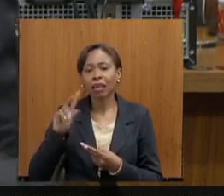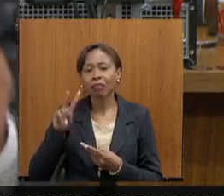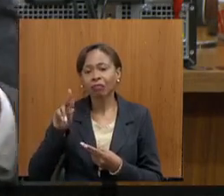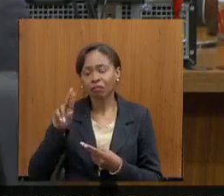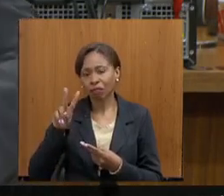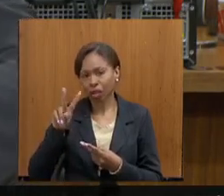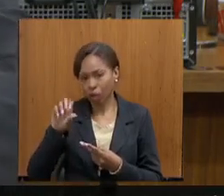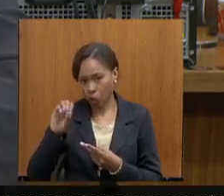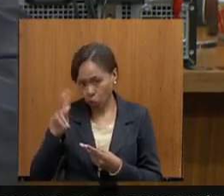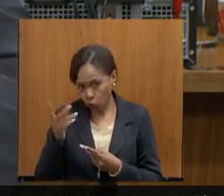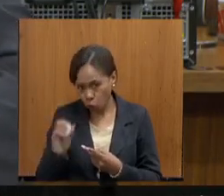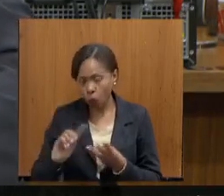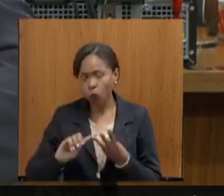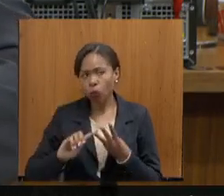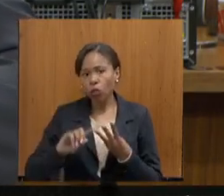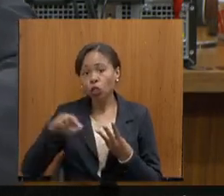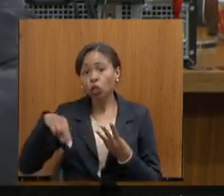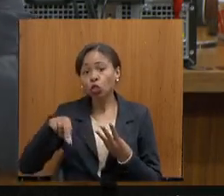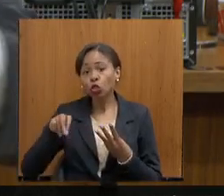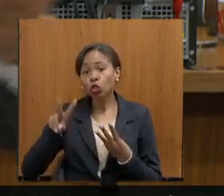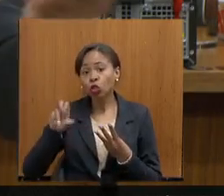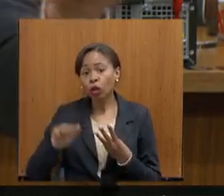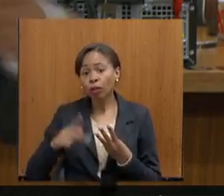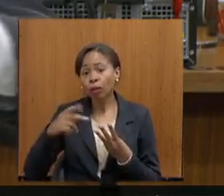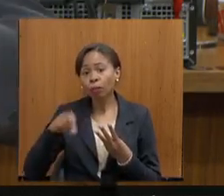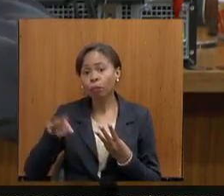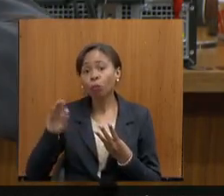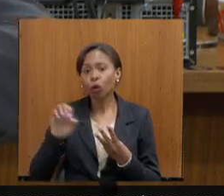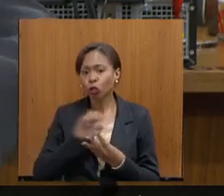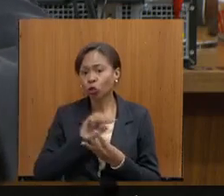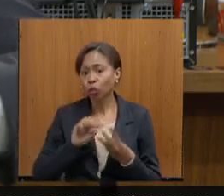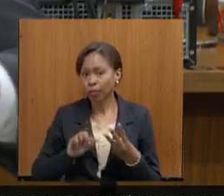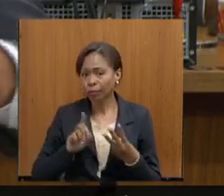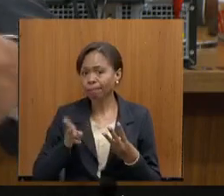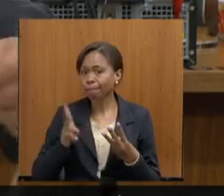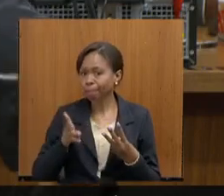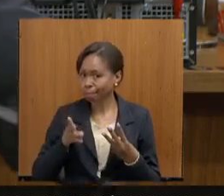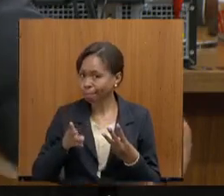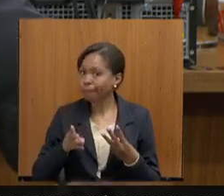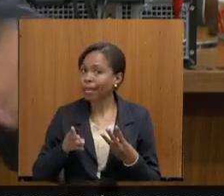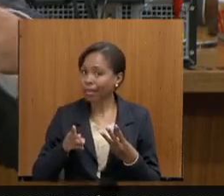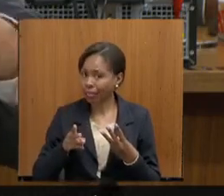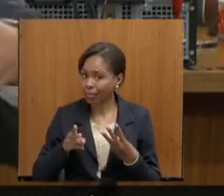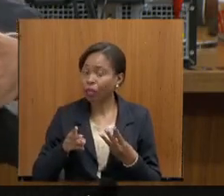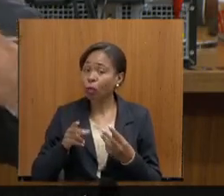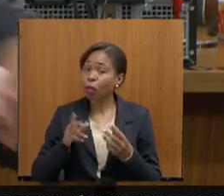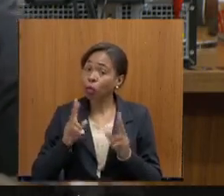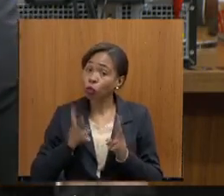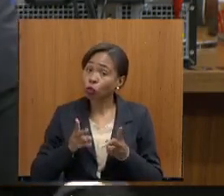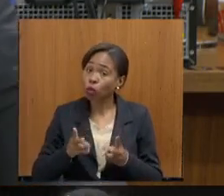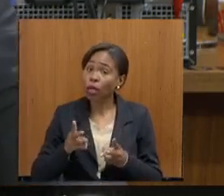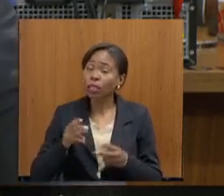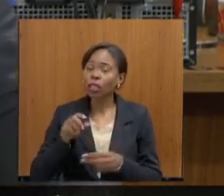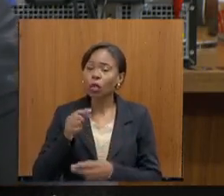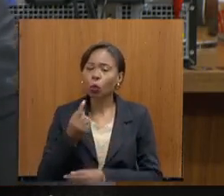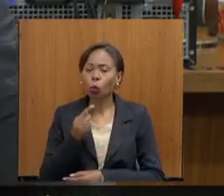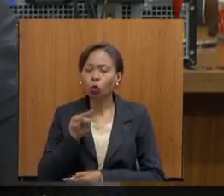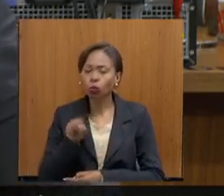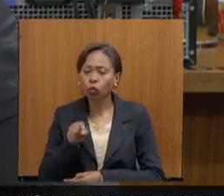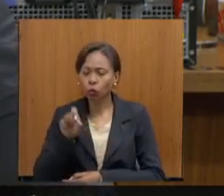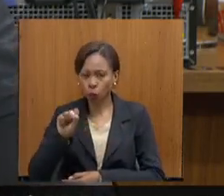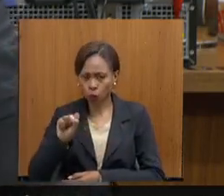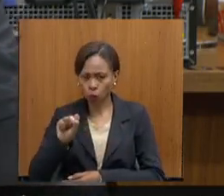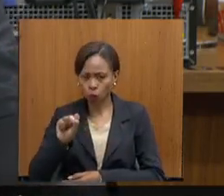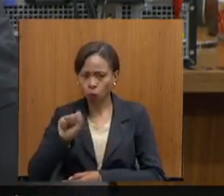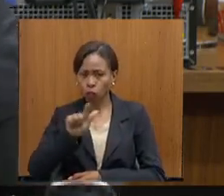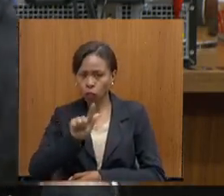ela no no domínio das e lei para que possa gerar continuar gerando 1,8 GB de